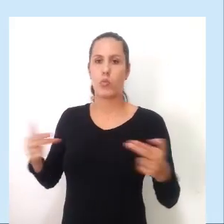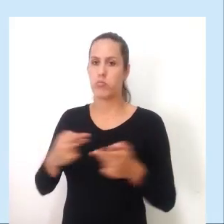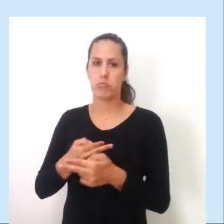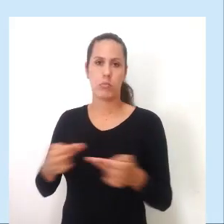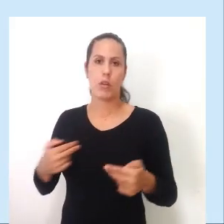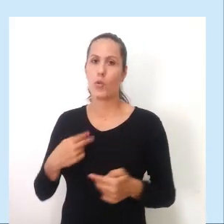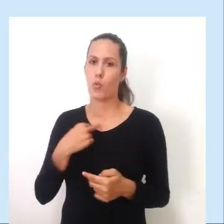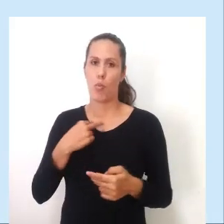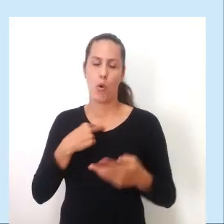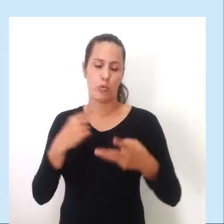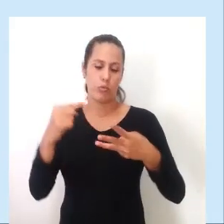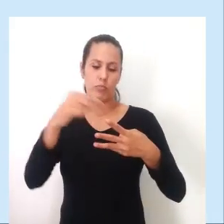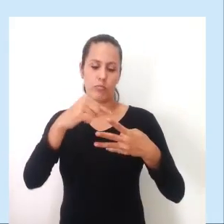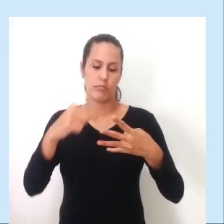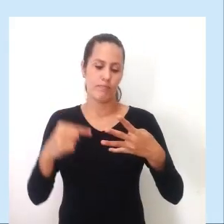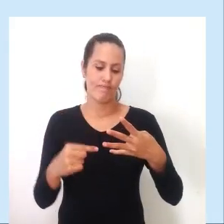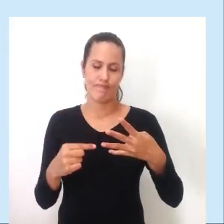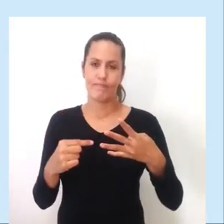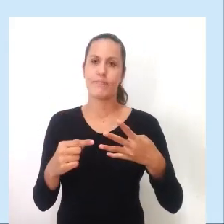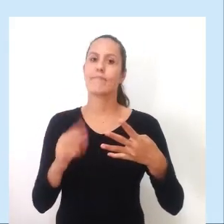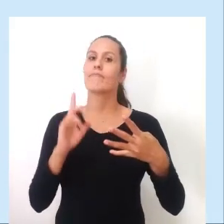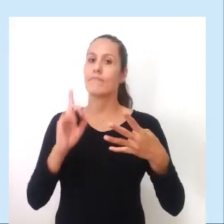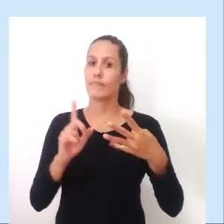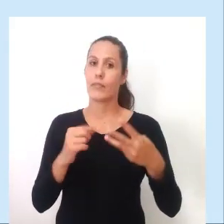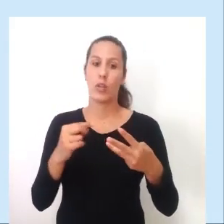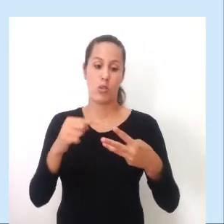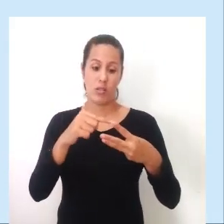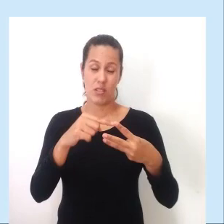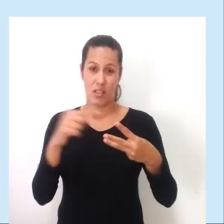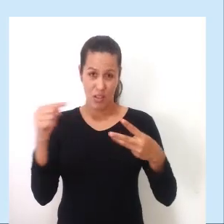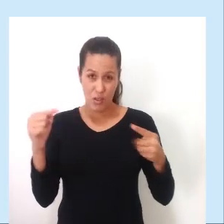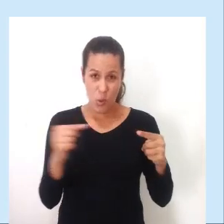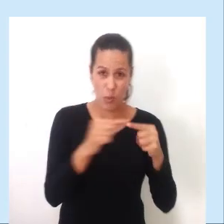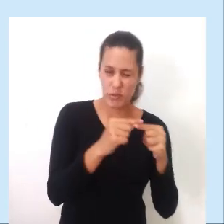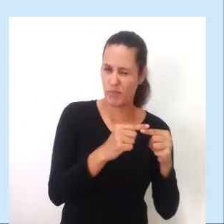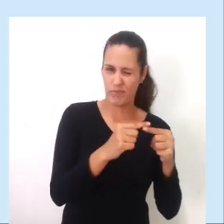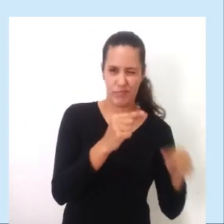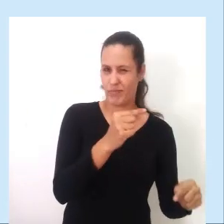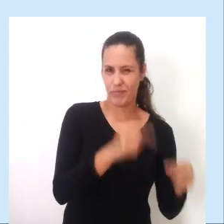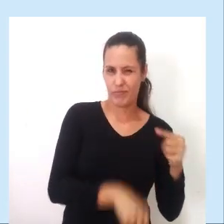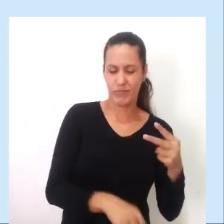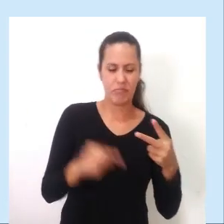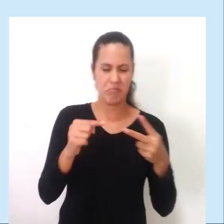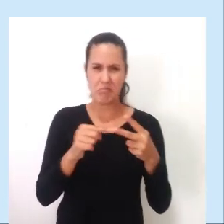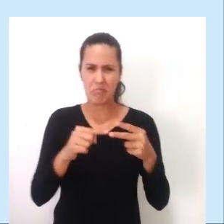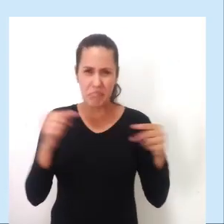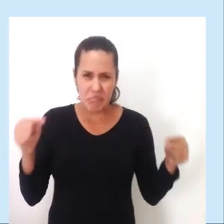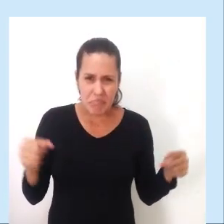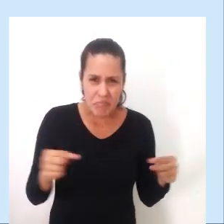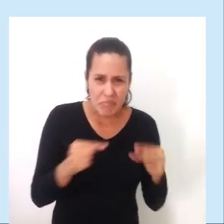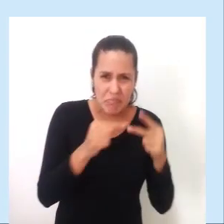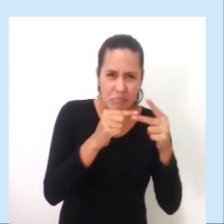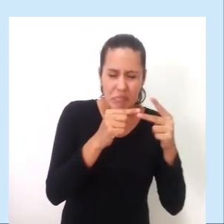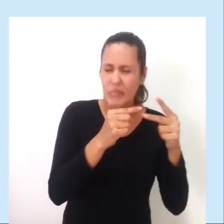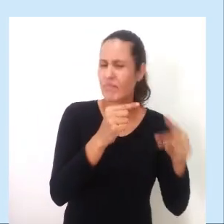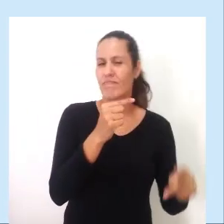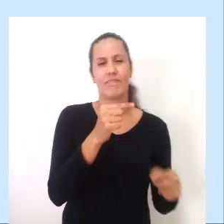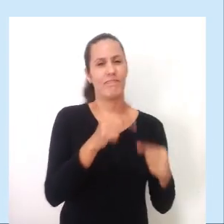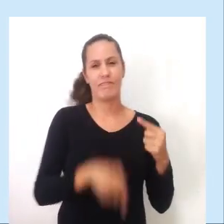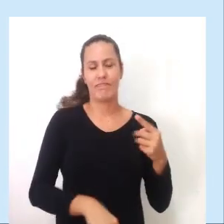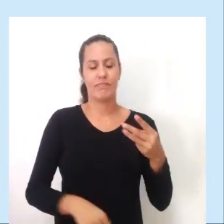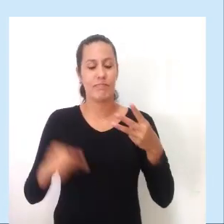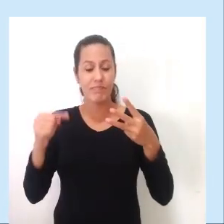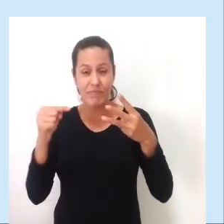posso chamar de mumificação ou conservação total, eu não posso chamar de mineralização, eu não posso chamar